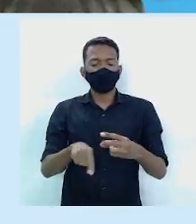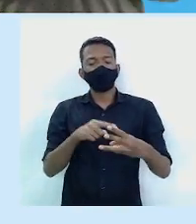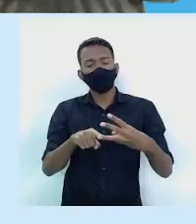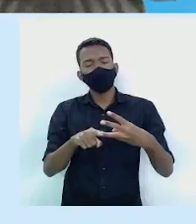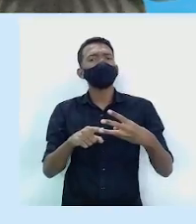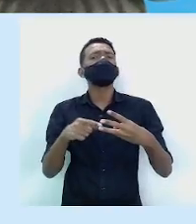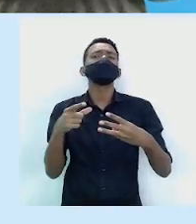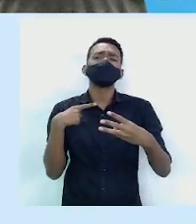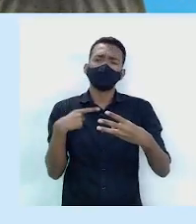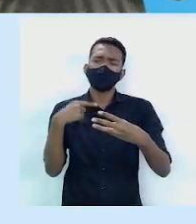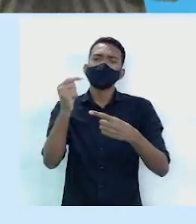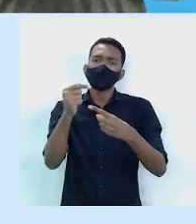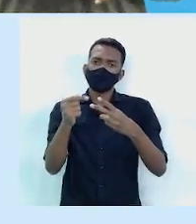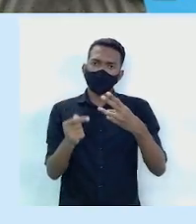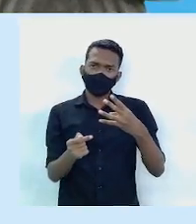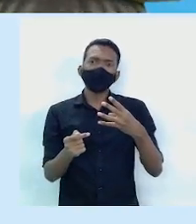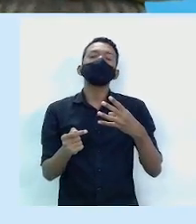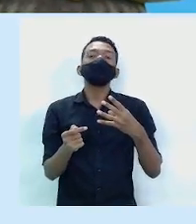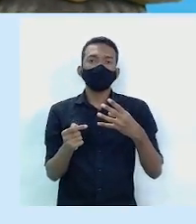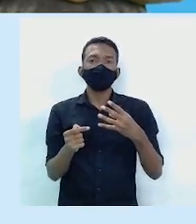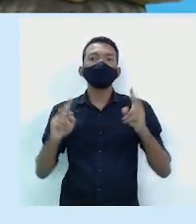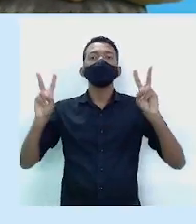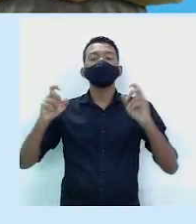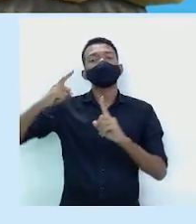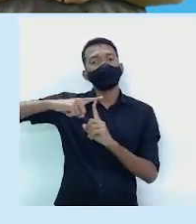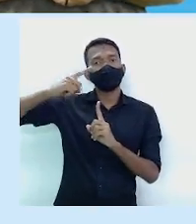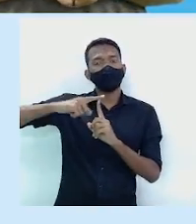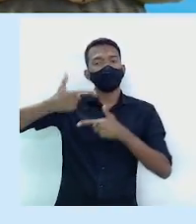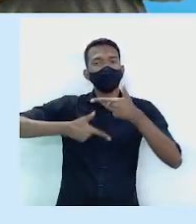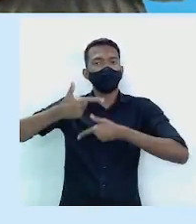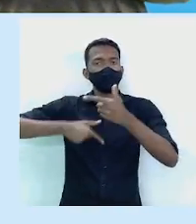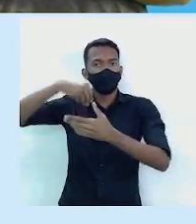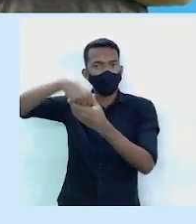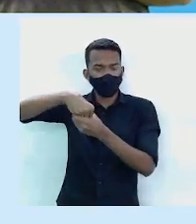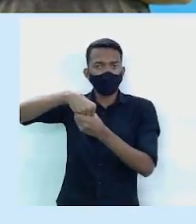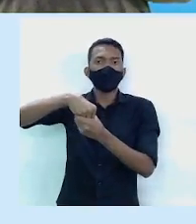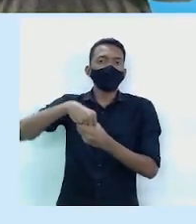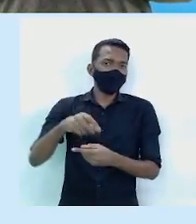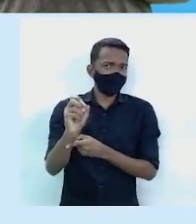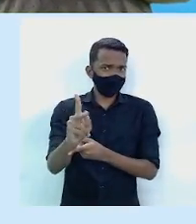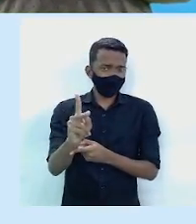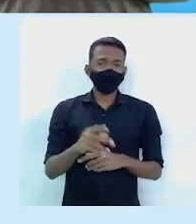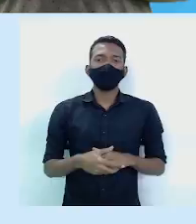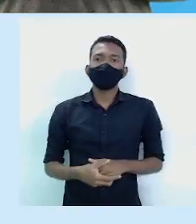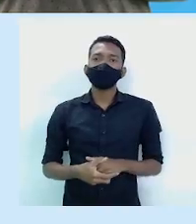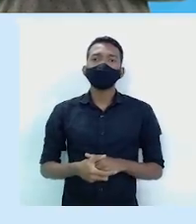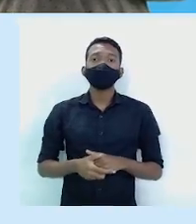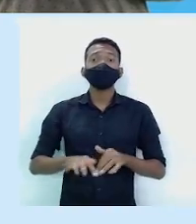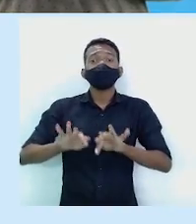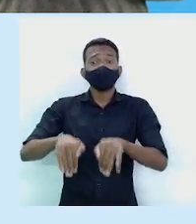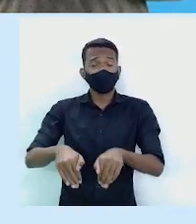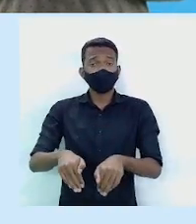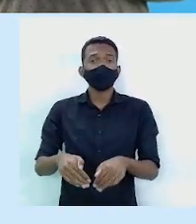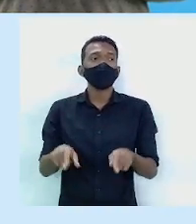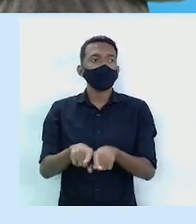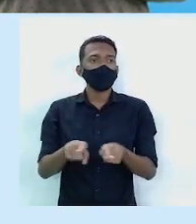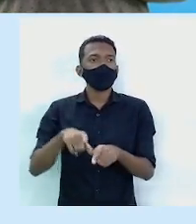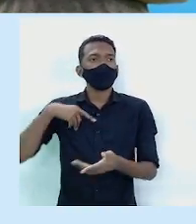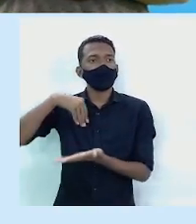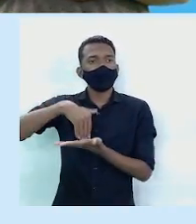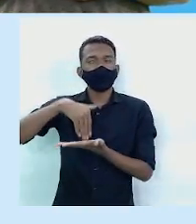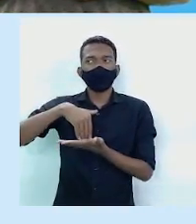vai estar presente neste tipo de trabalho, certo? E, por fim, temos